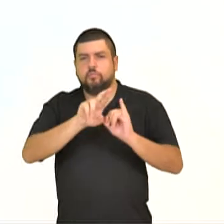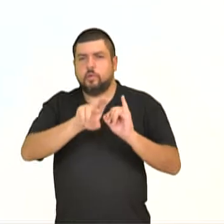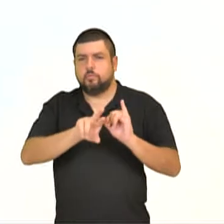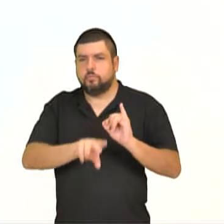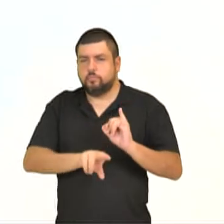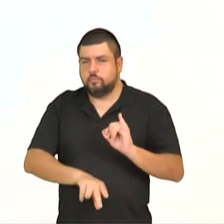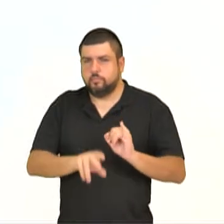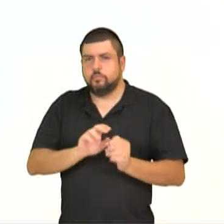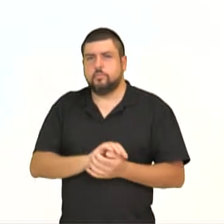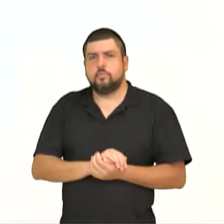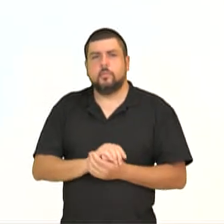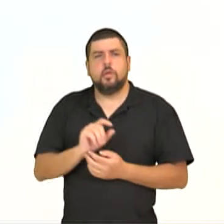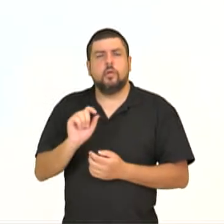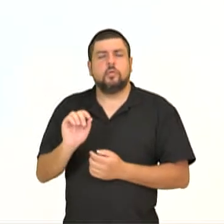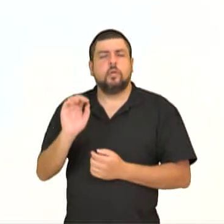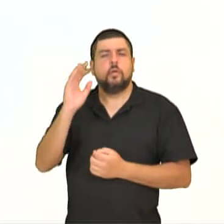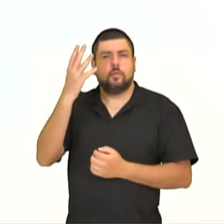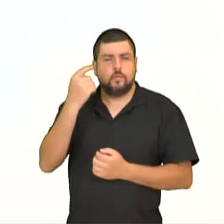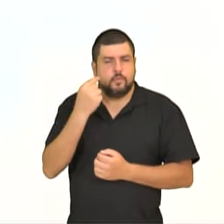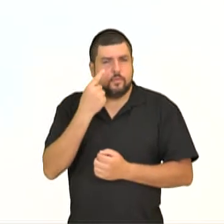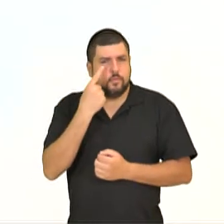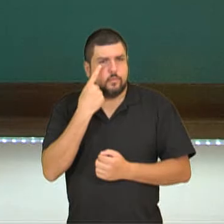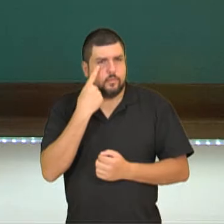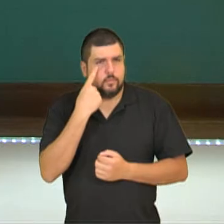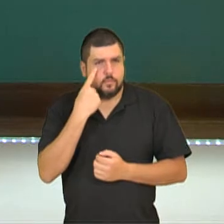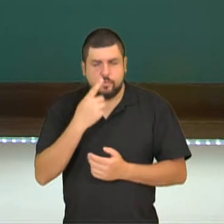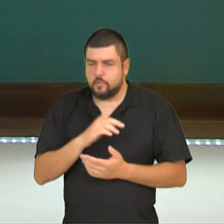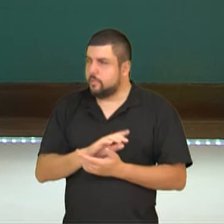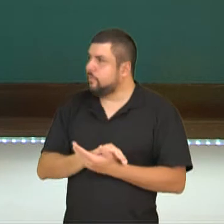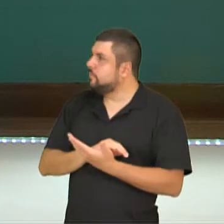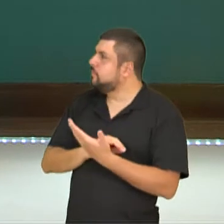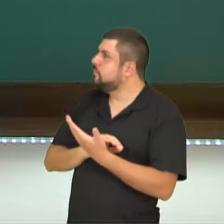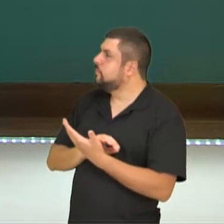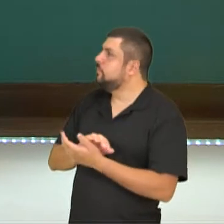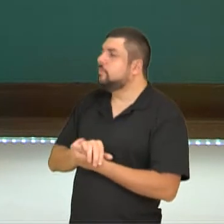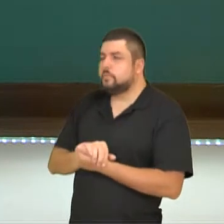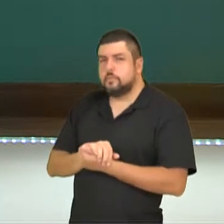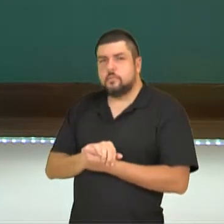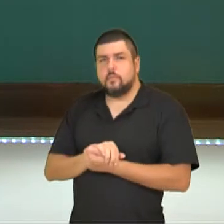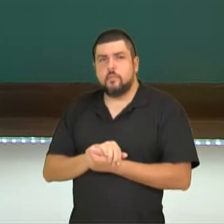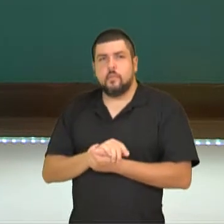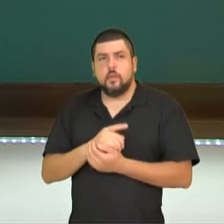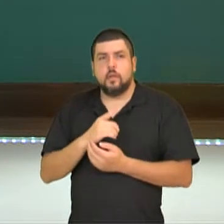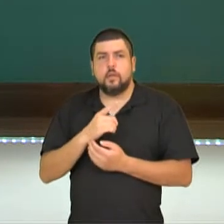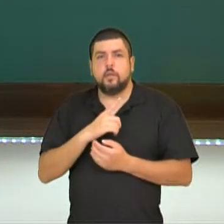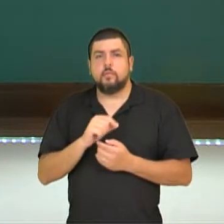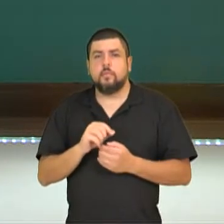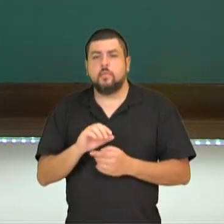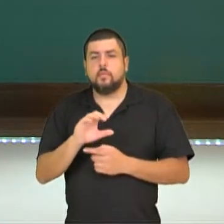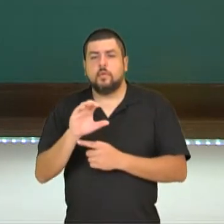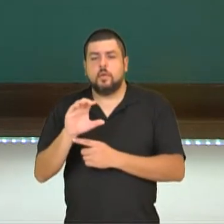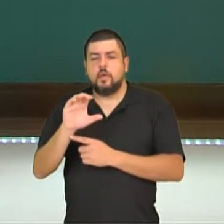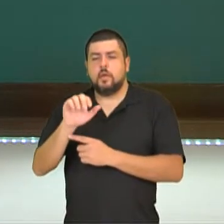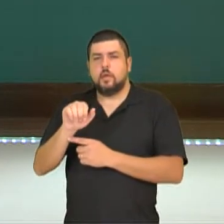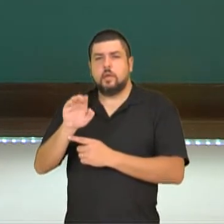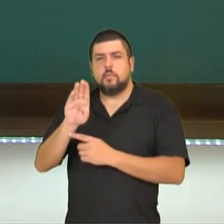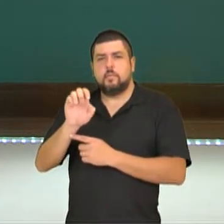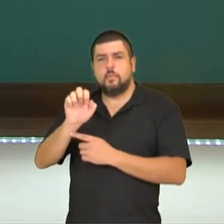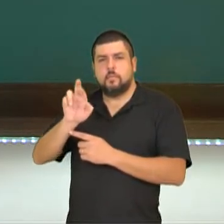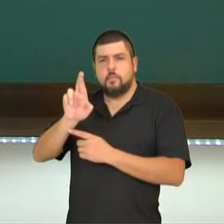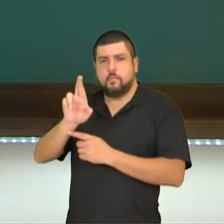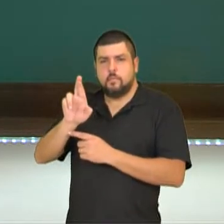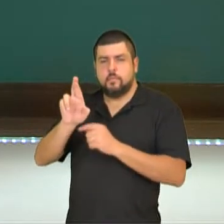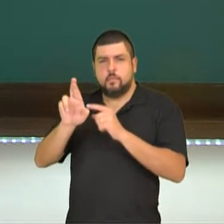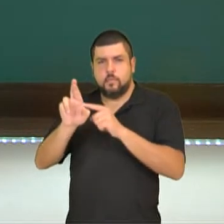condicional irregulares? Vamos ver bem aqui, ó, nesses quadrados que está escrito assim, ó, caber.